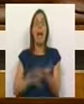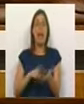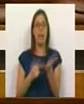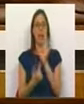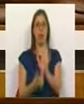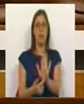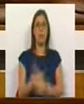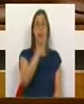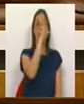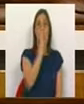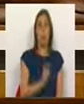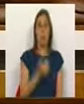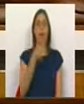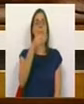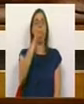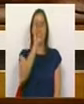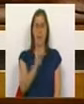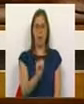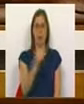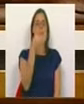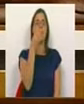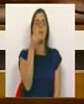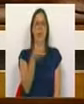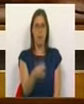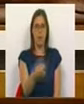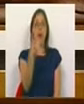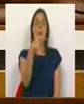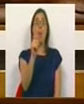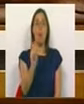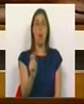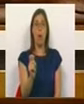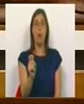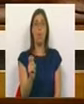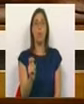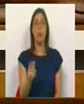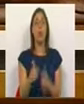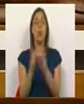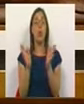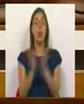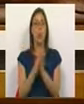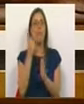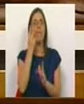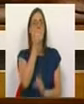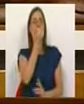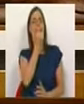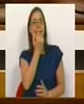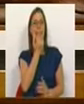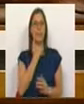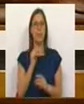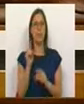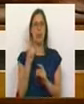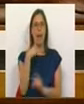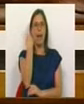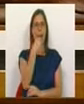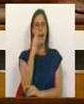factos. Governo, PS, PCP, Bloco de Esquerda, todos vivem contentes com duas caras. Muito